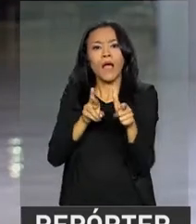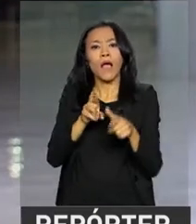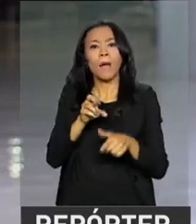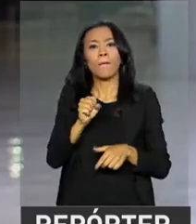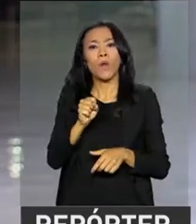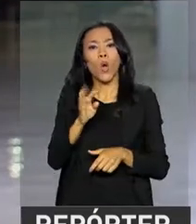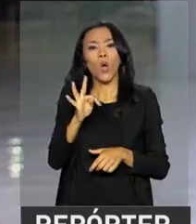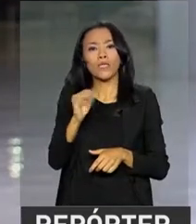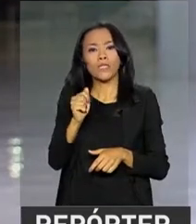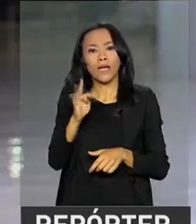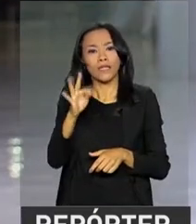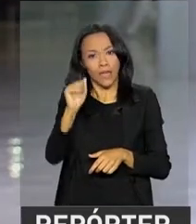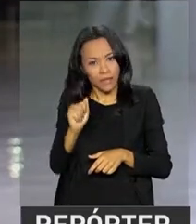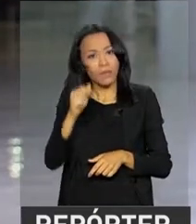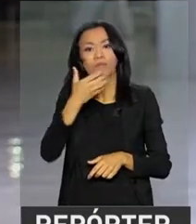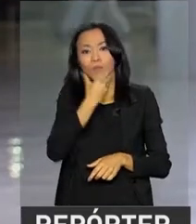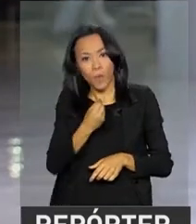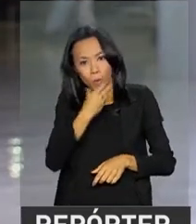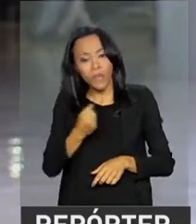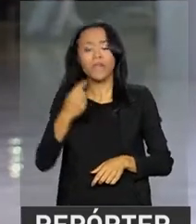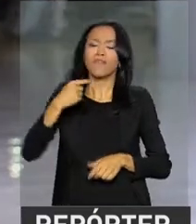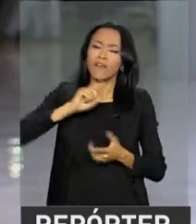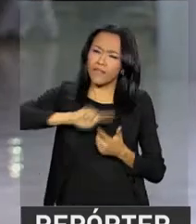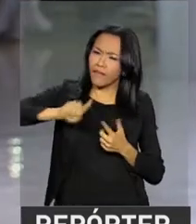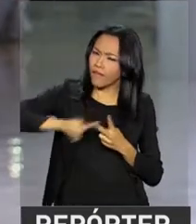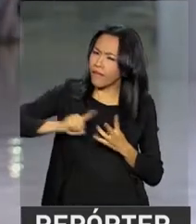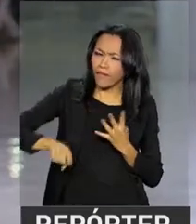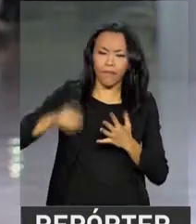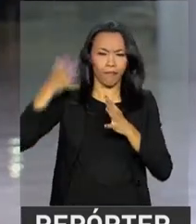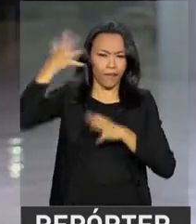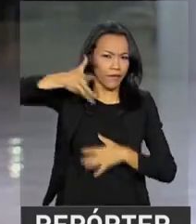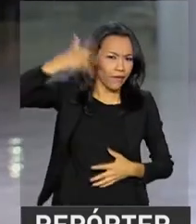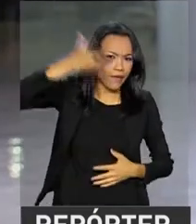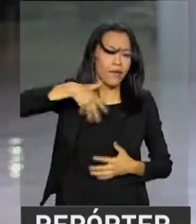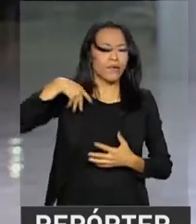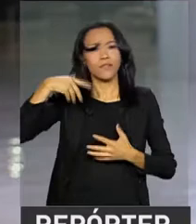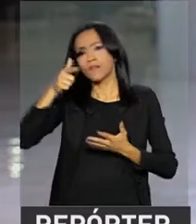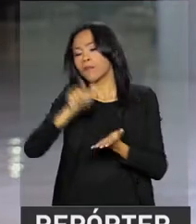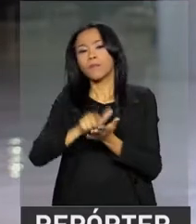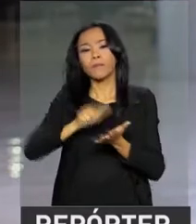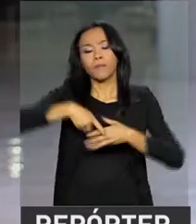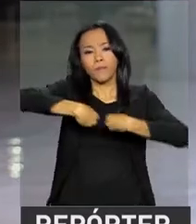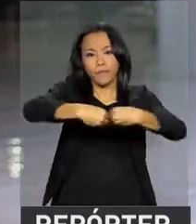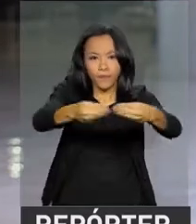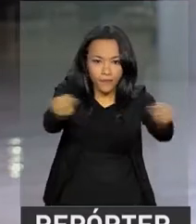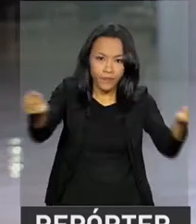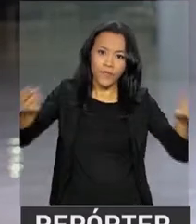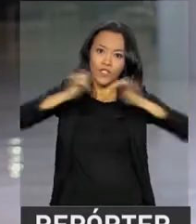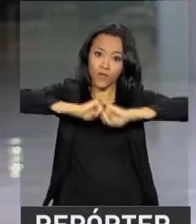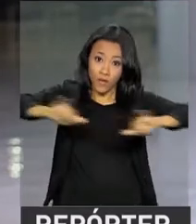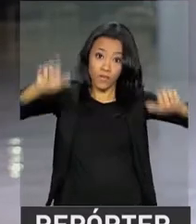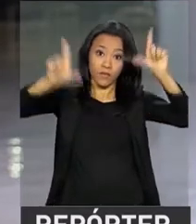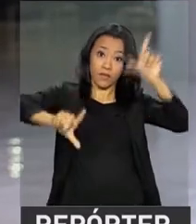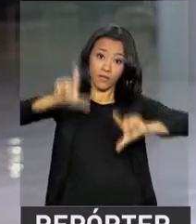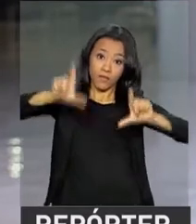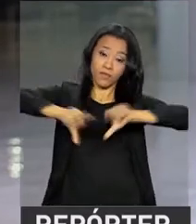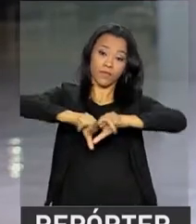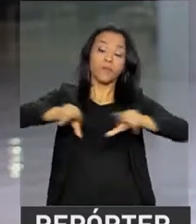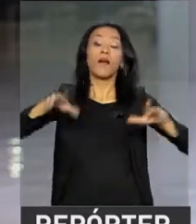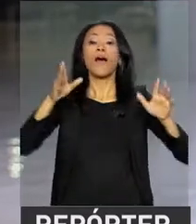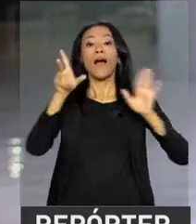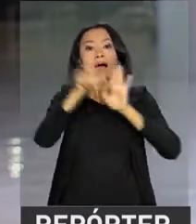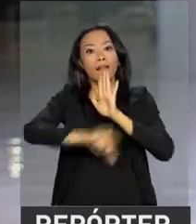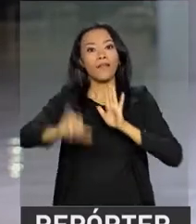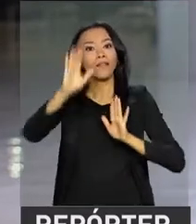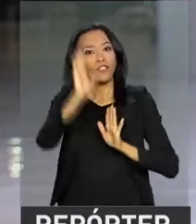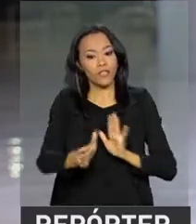palestras e atividades educativas além de veículação de campanhas na mídia a lei já entrou em vigor a